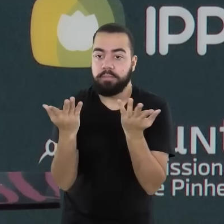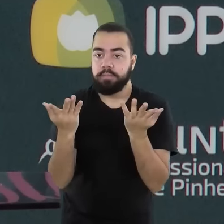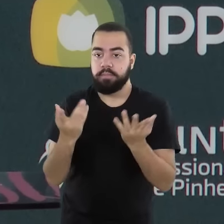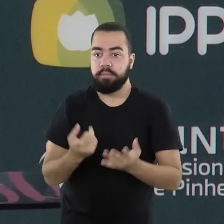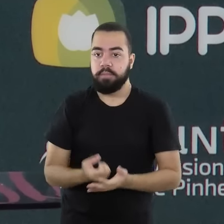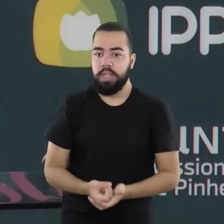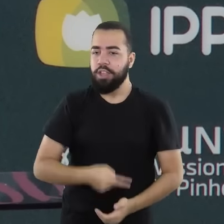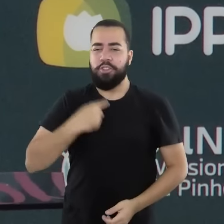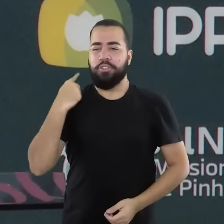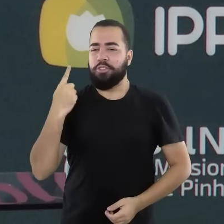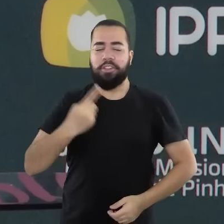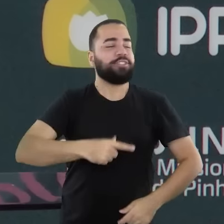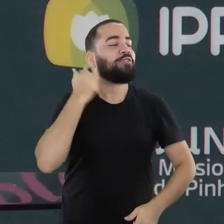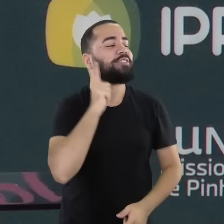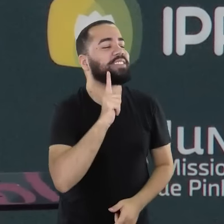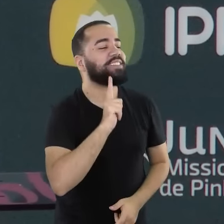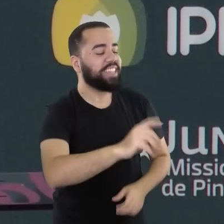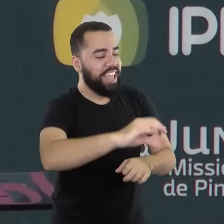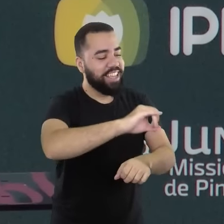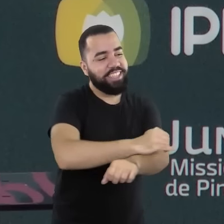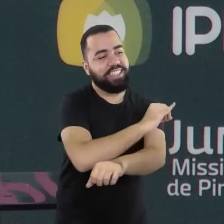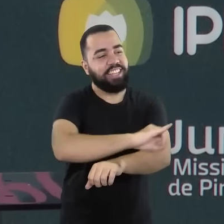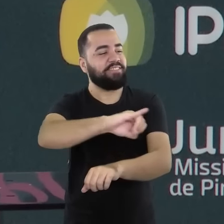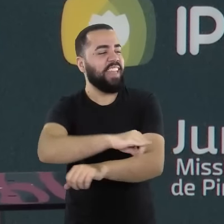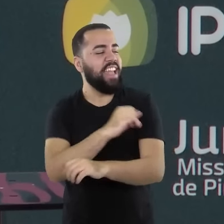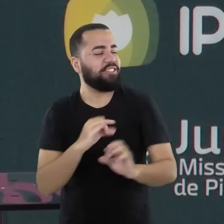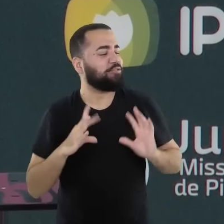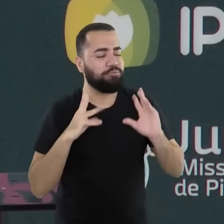temos tecnologia, nós temos estratégia.